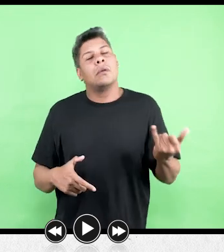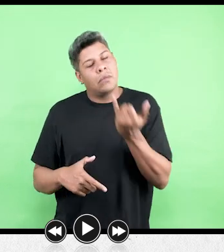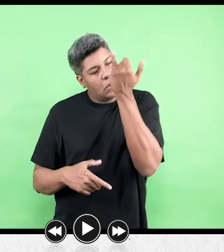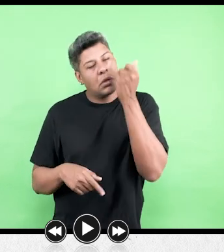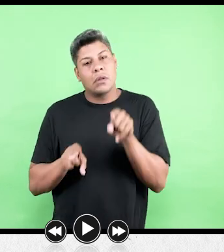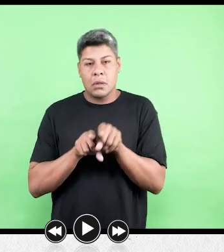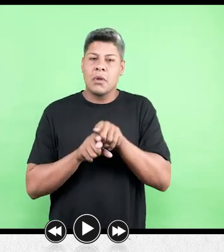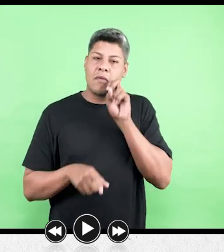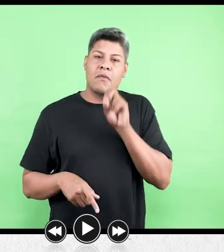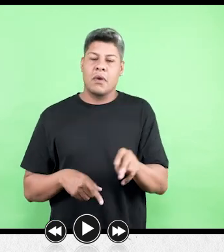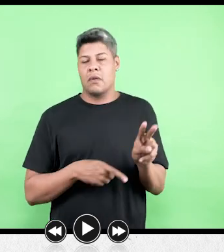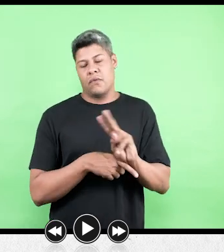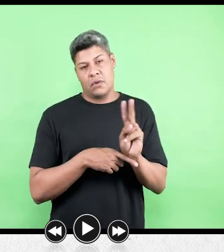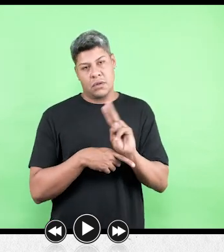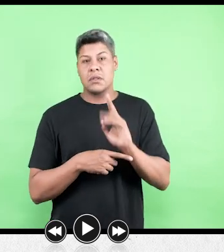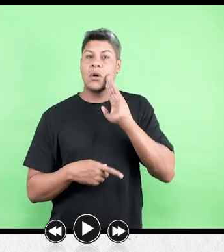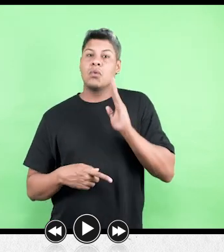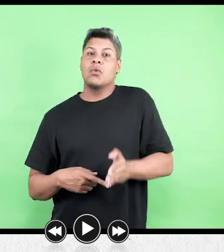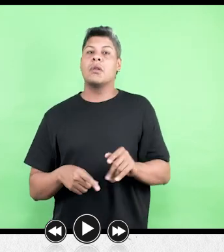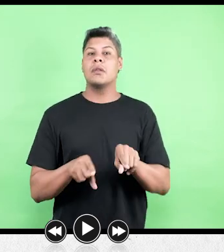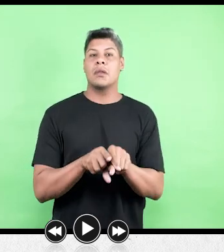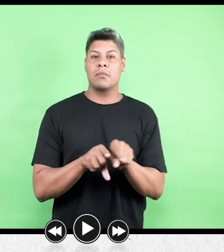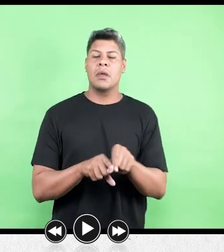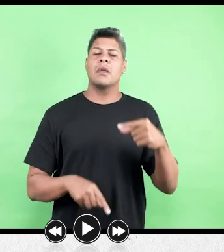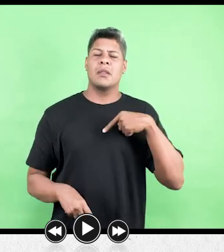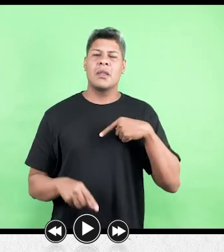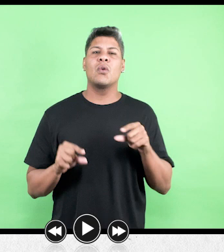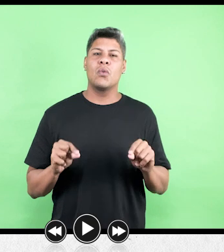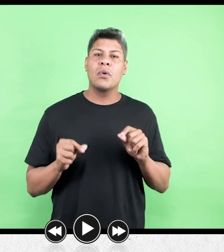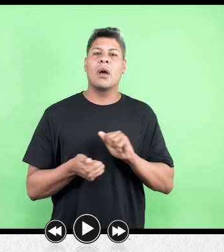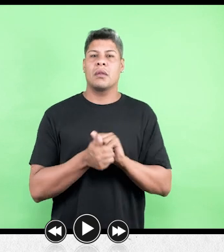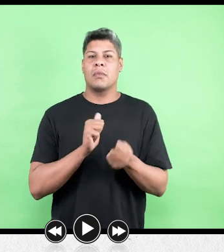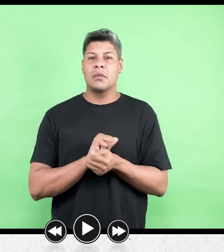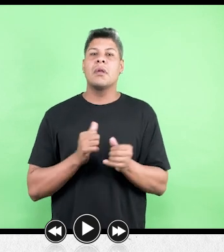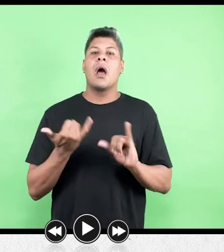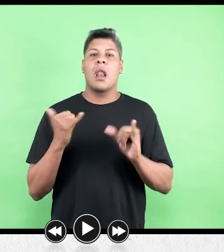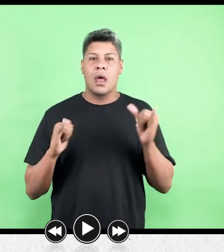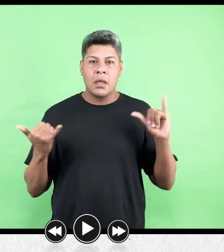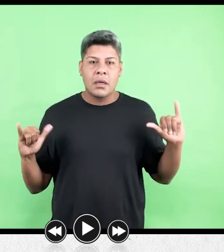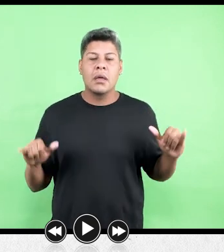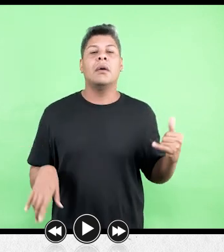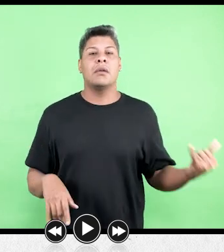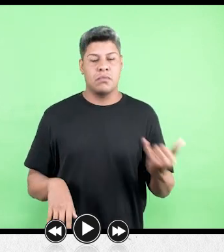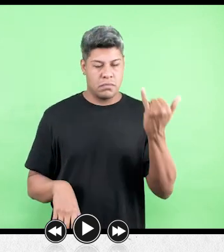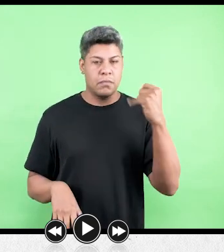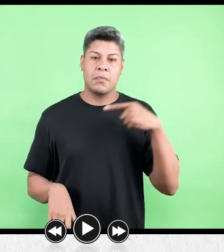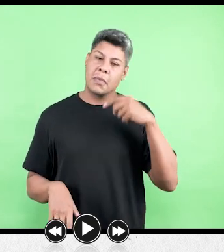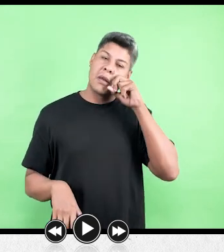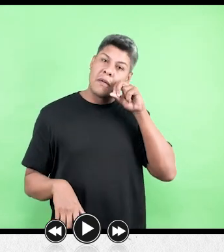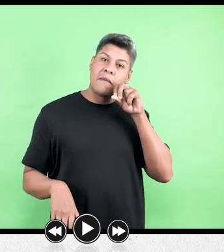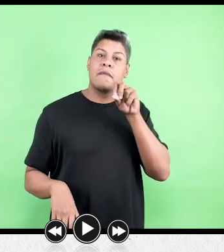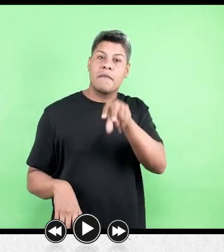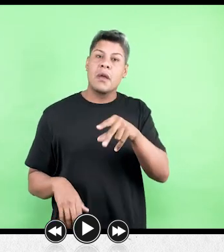de verificar na fiscalização direta. Além disso, a questão da adequação da rede elétrica também é importante